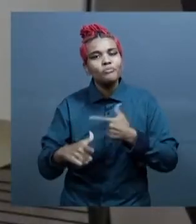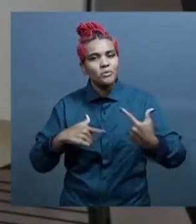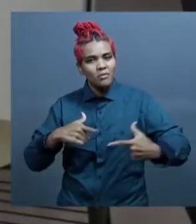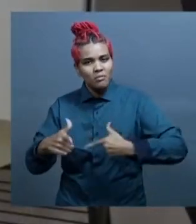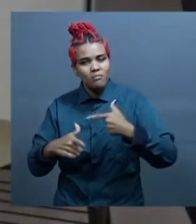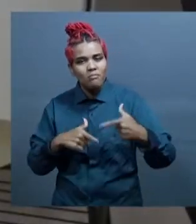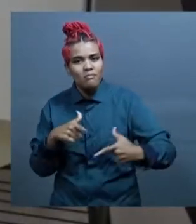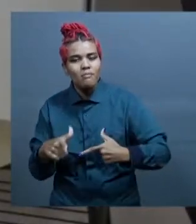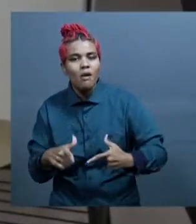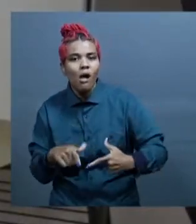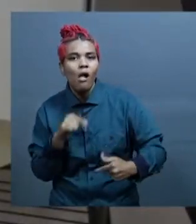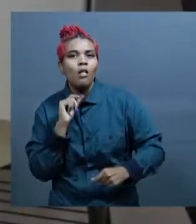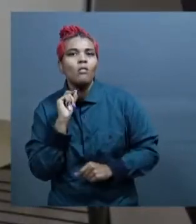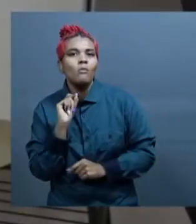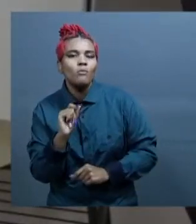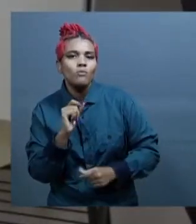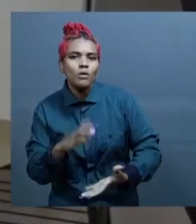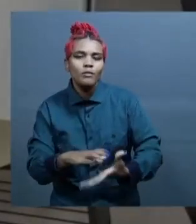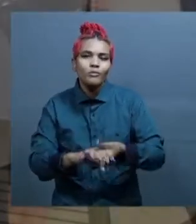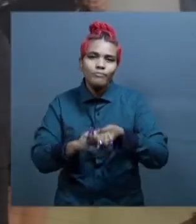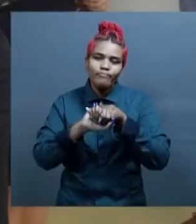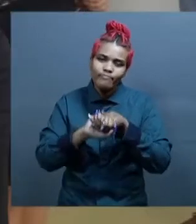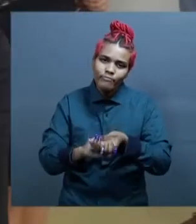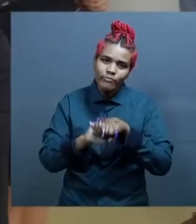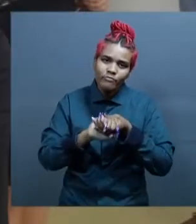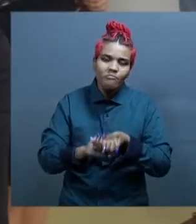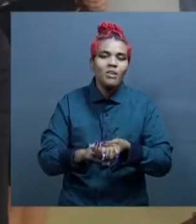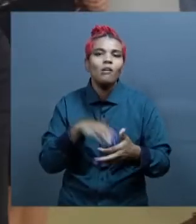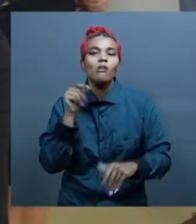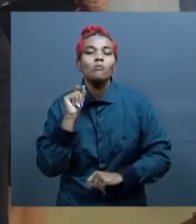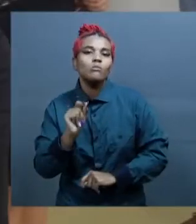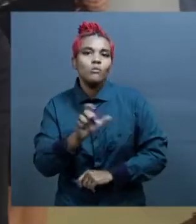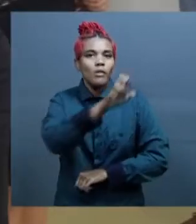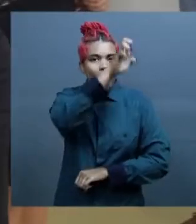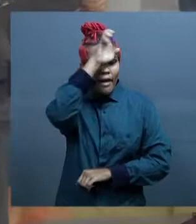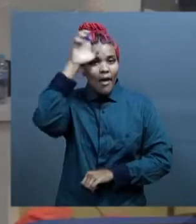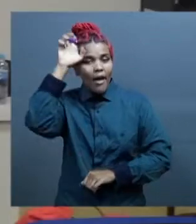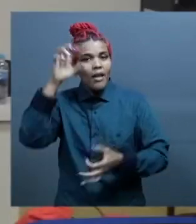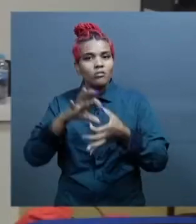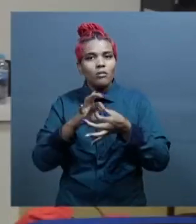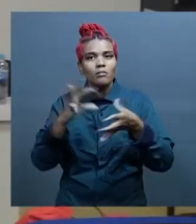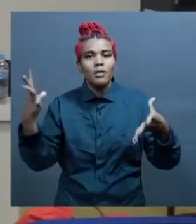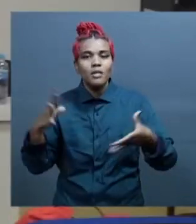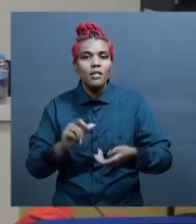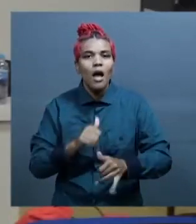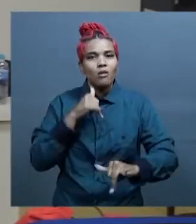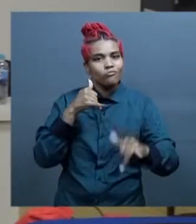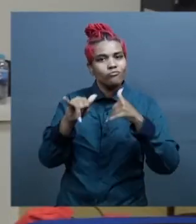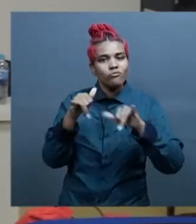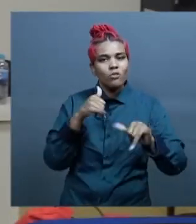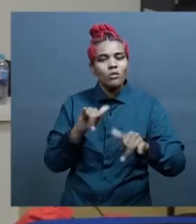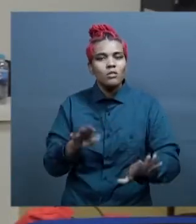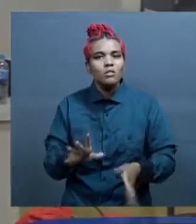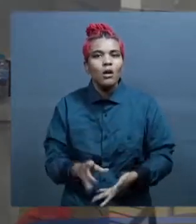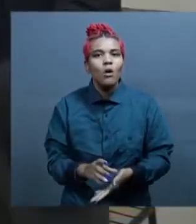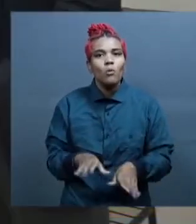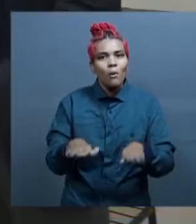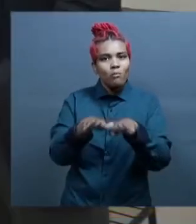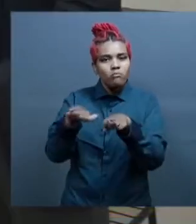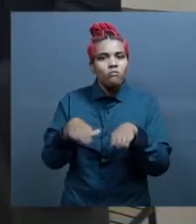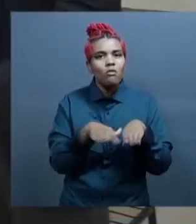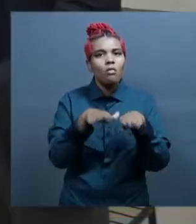do cumprimento da comunicação com ética e liberdade de imprensa democracia e